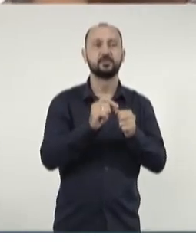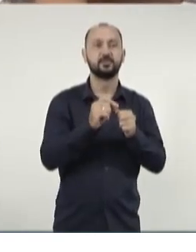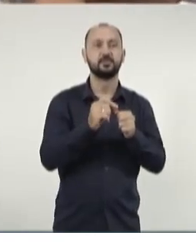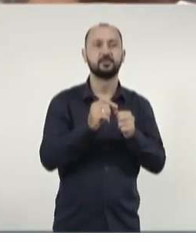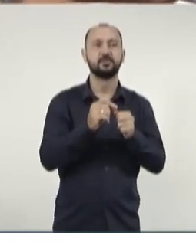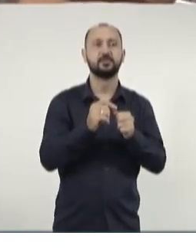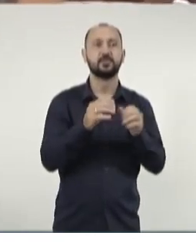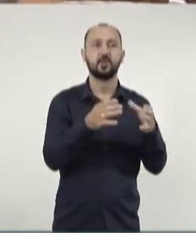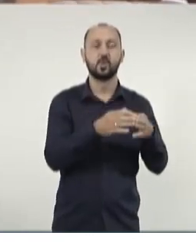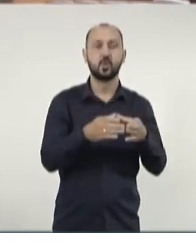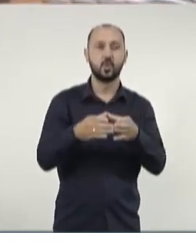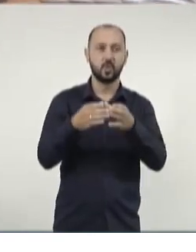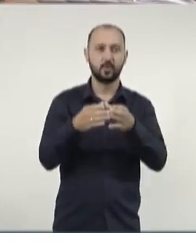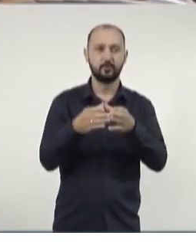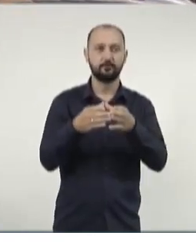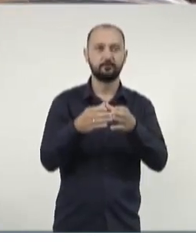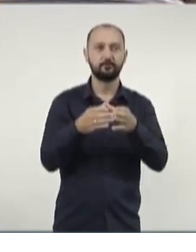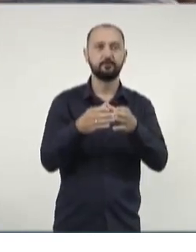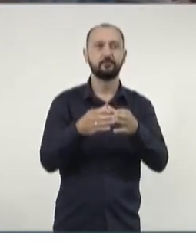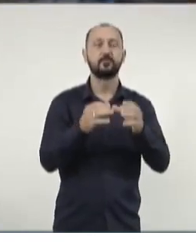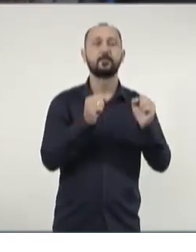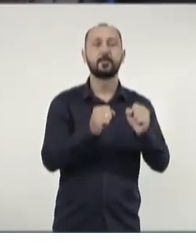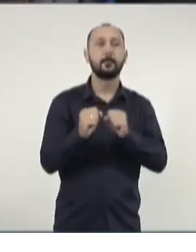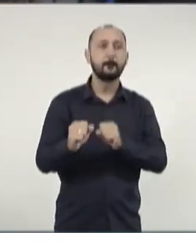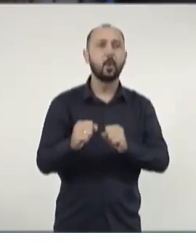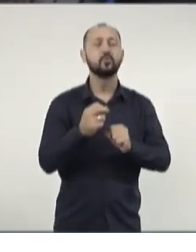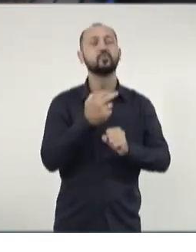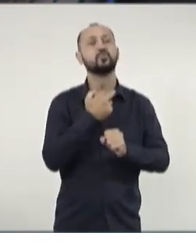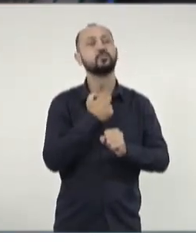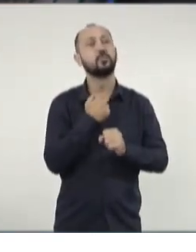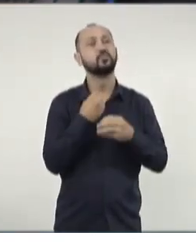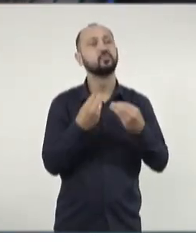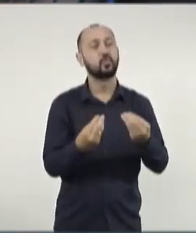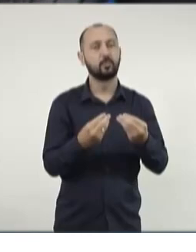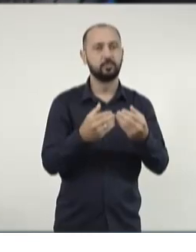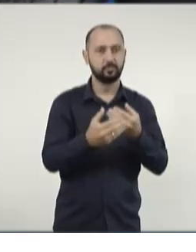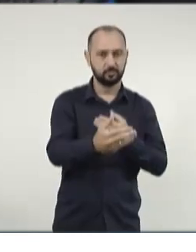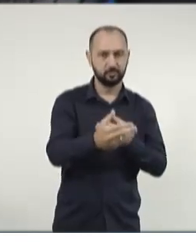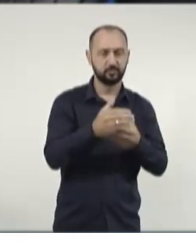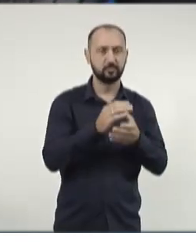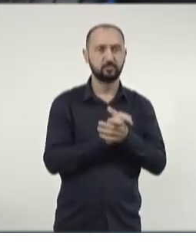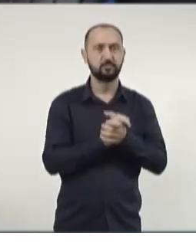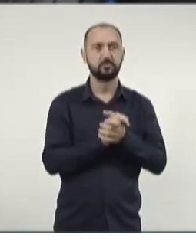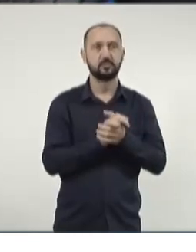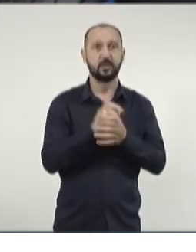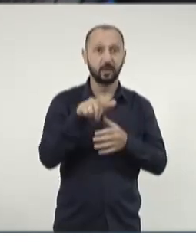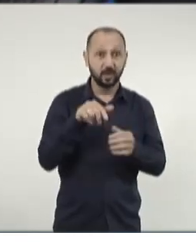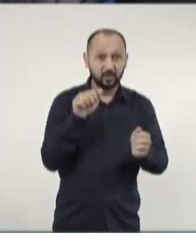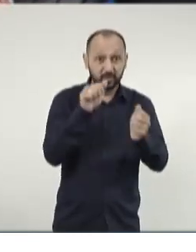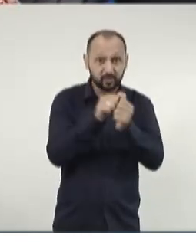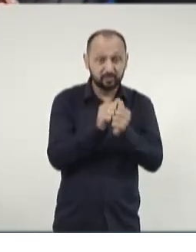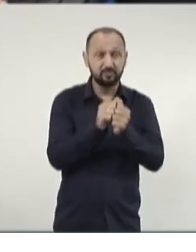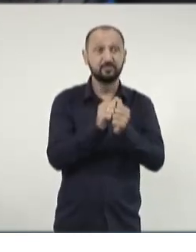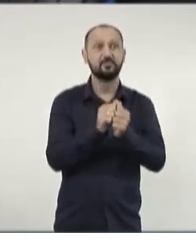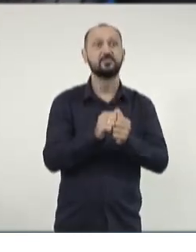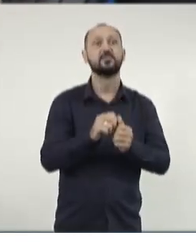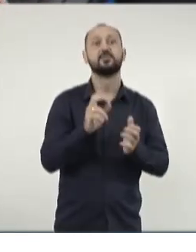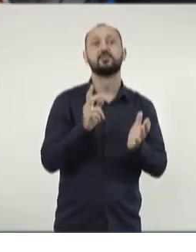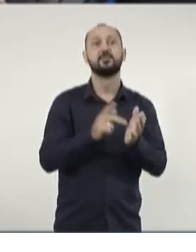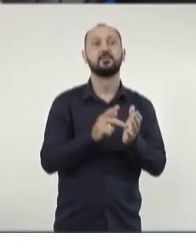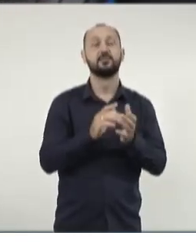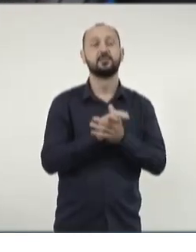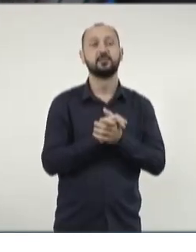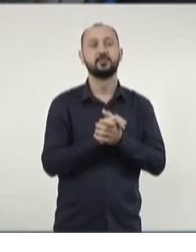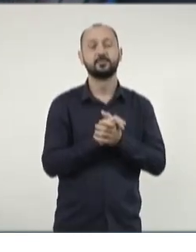a equipe de dizer podemos, não podemos, como podemos e tal. É junto. É verdade. E,